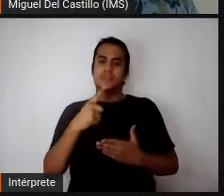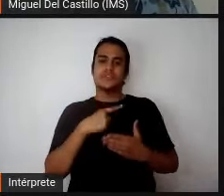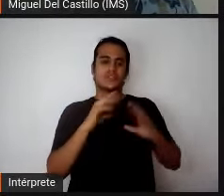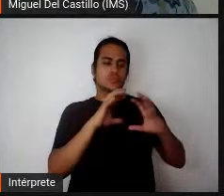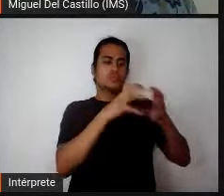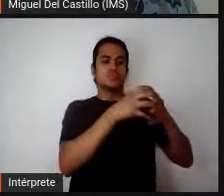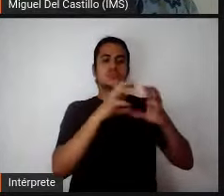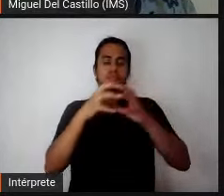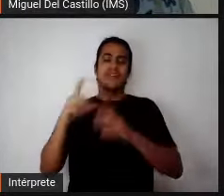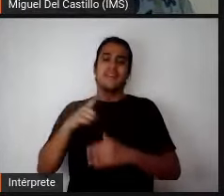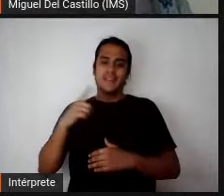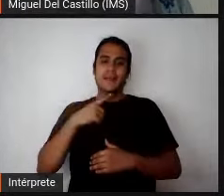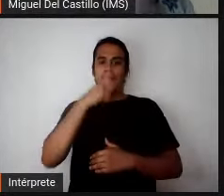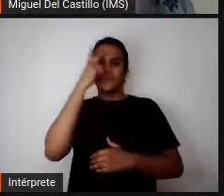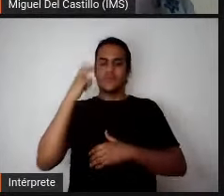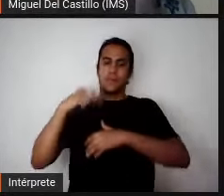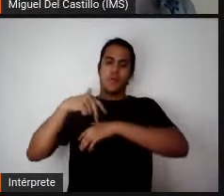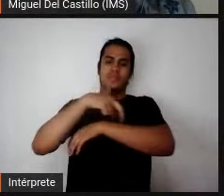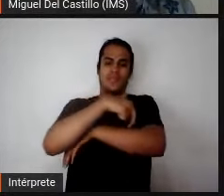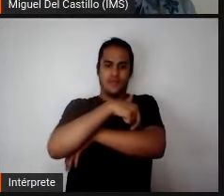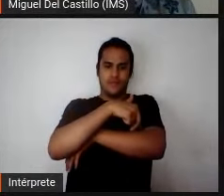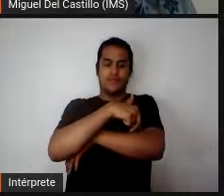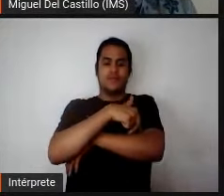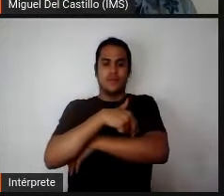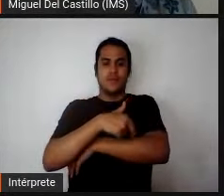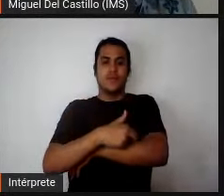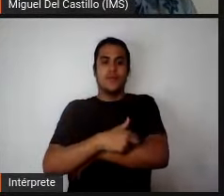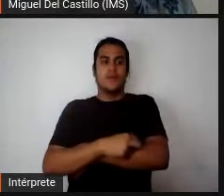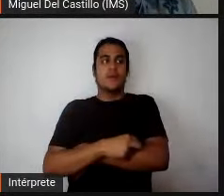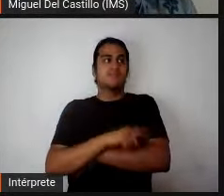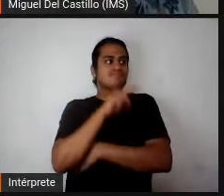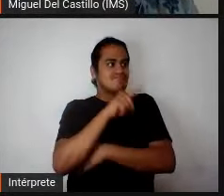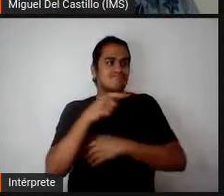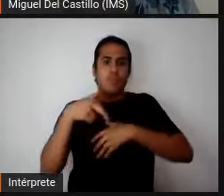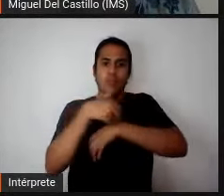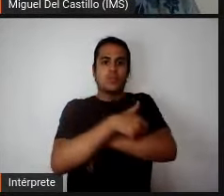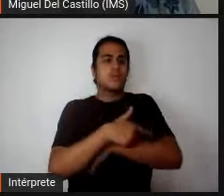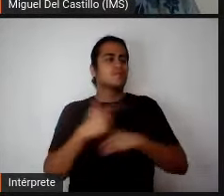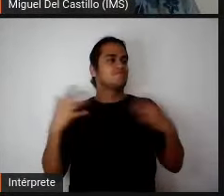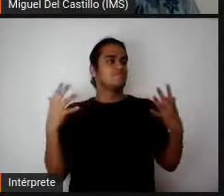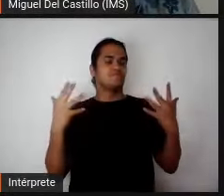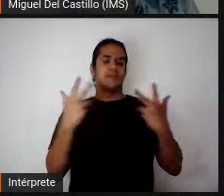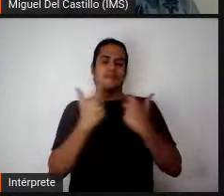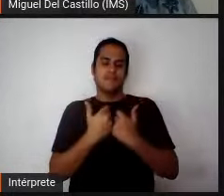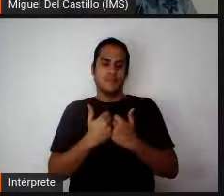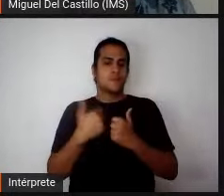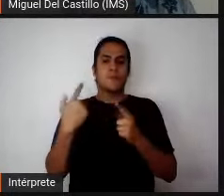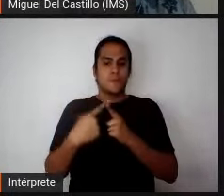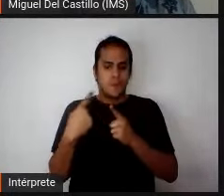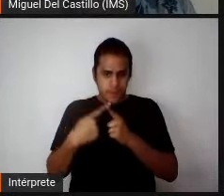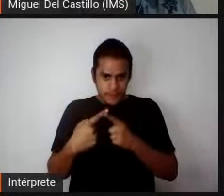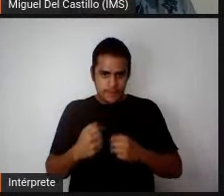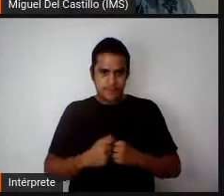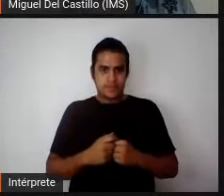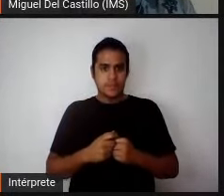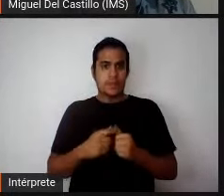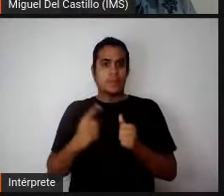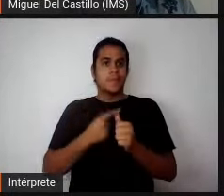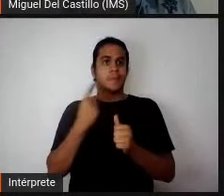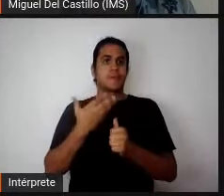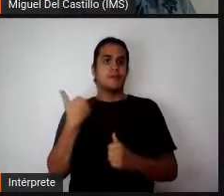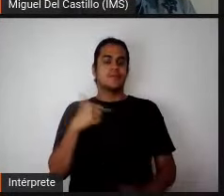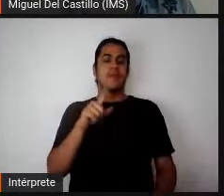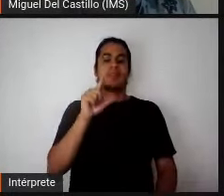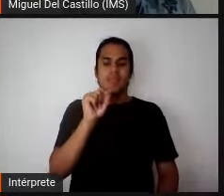modelo vivo. Esse negócio de modelo vivo é fantástico, porque você tem que, primeiro era 10 segundos,